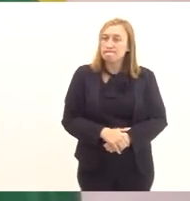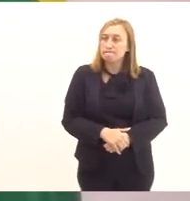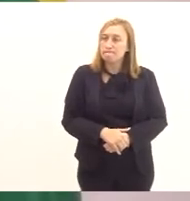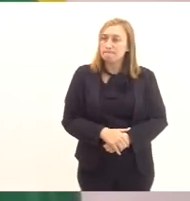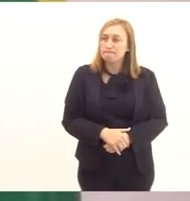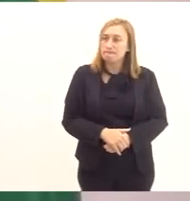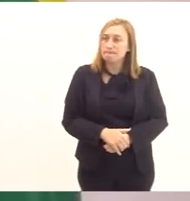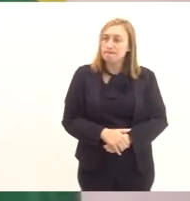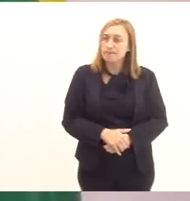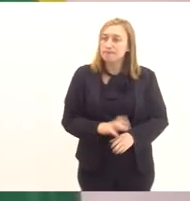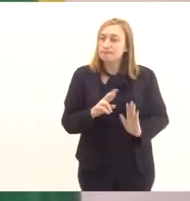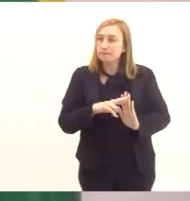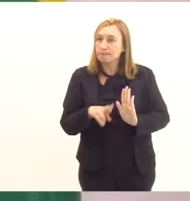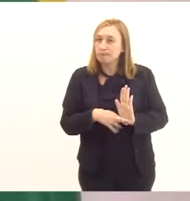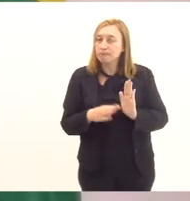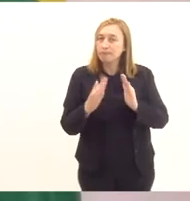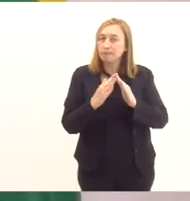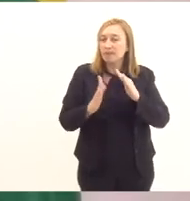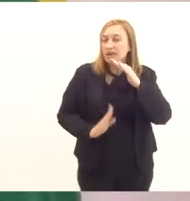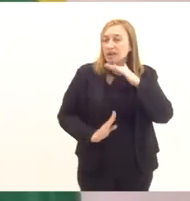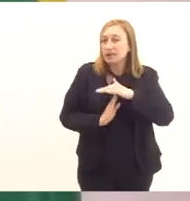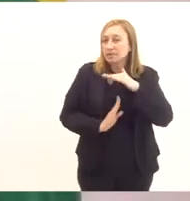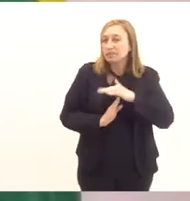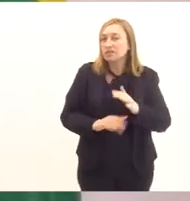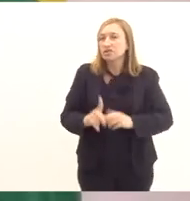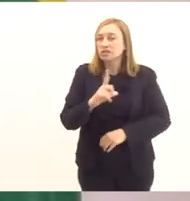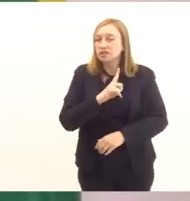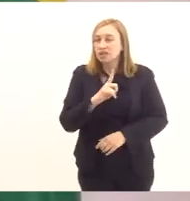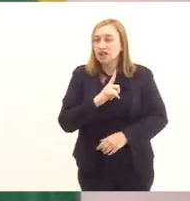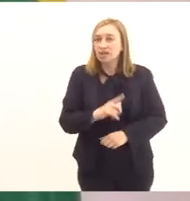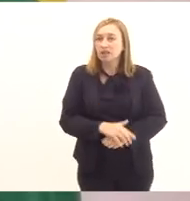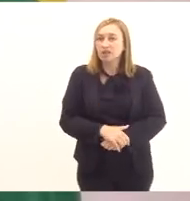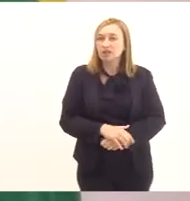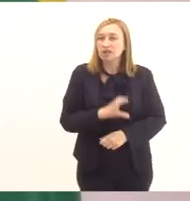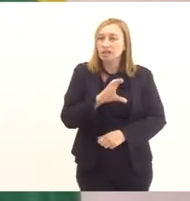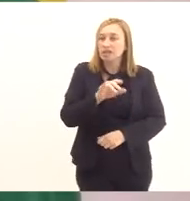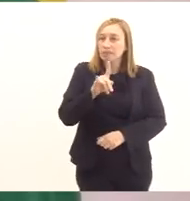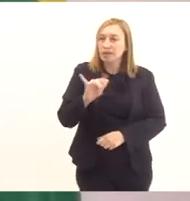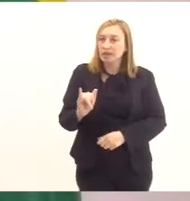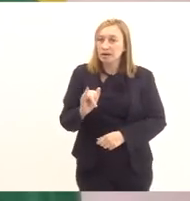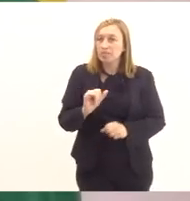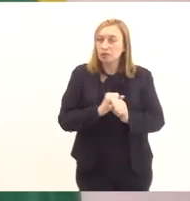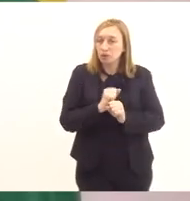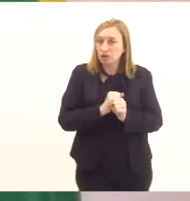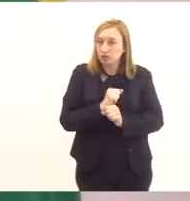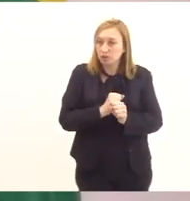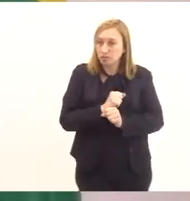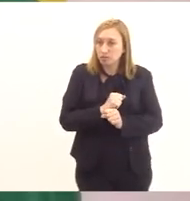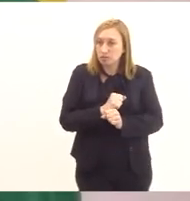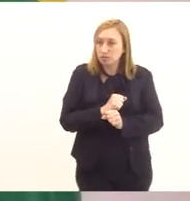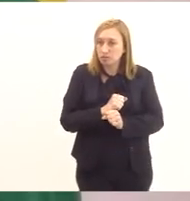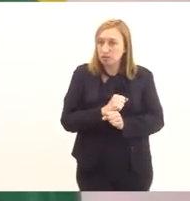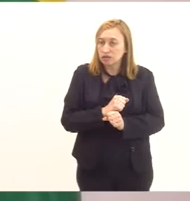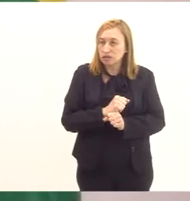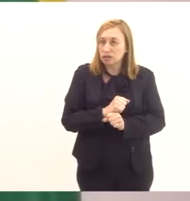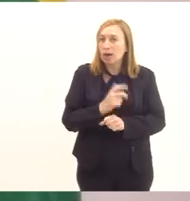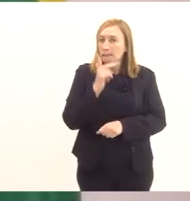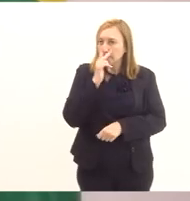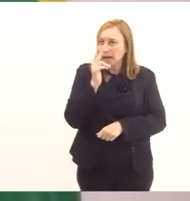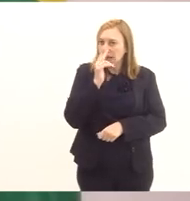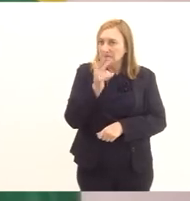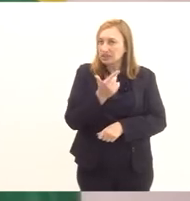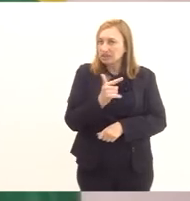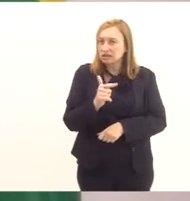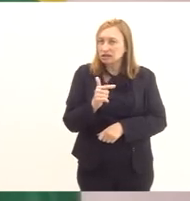aqui pelo Regimento a gente tem um limite de a gente tem um limite de ser feliz por ano me